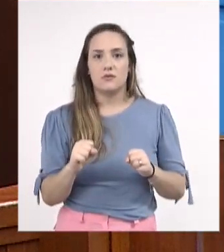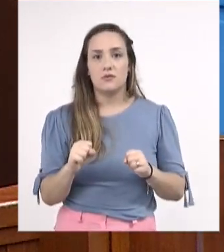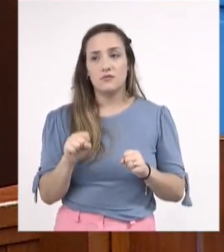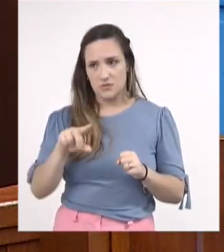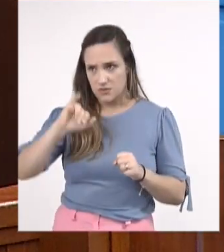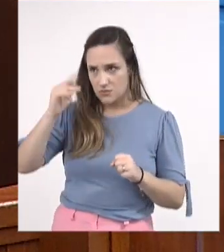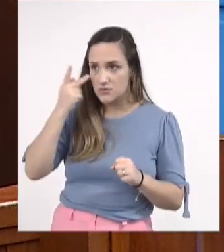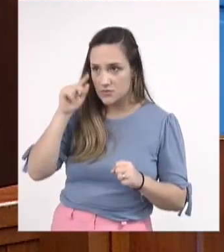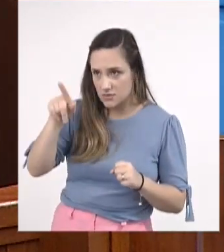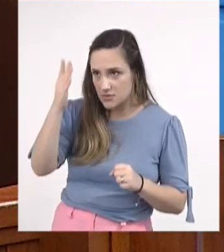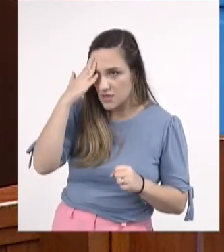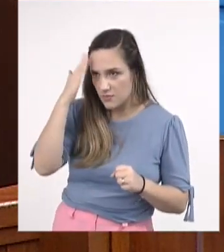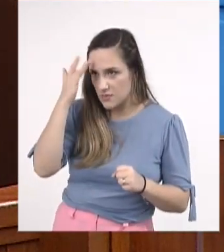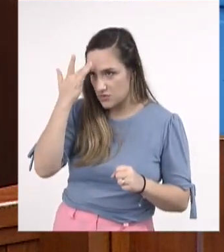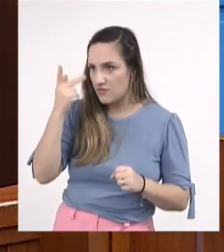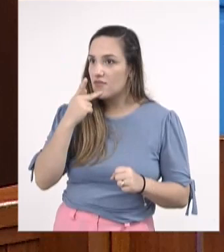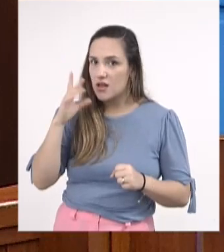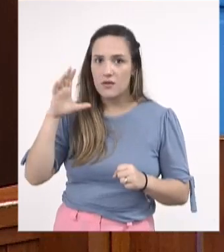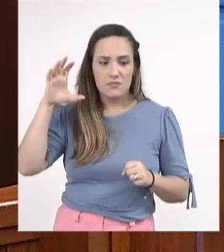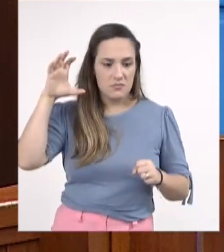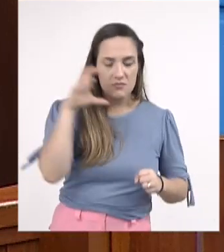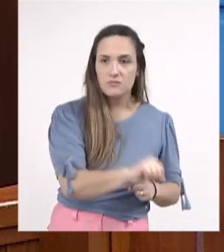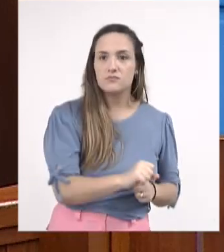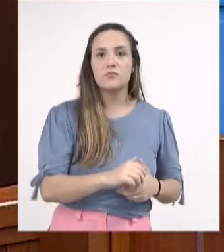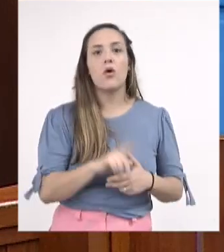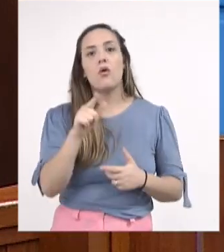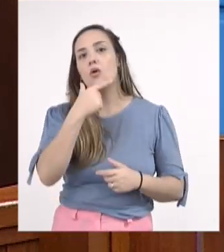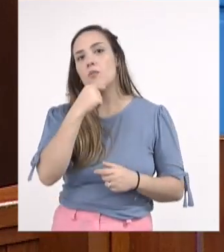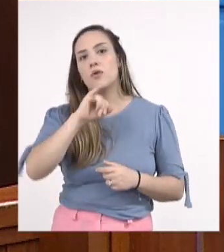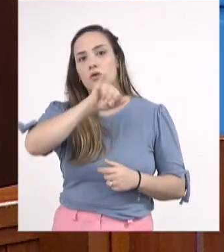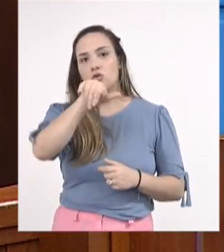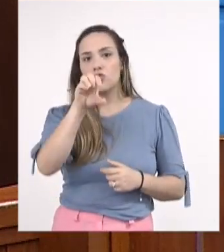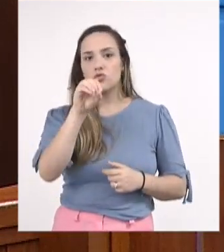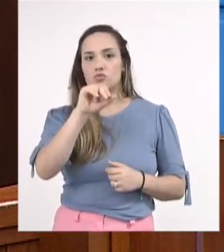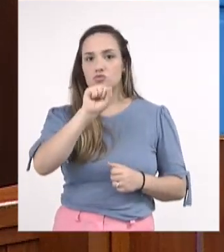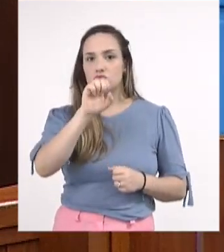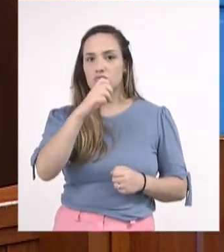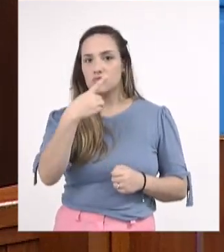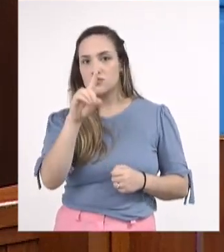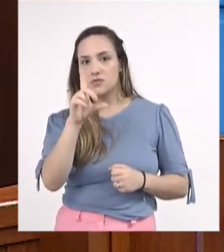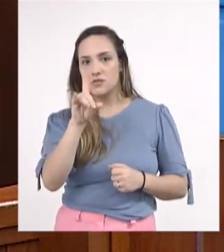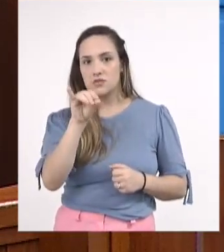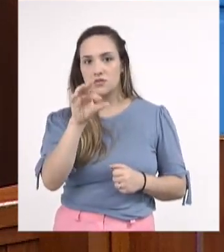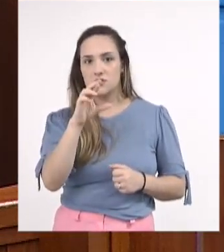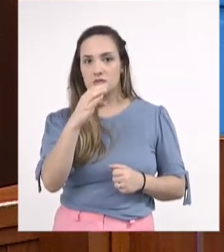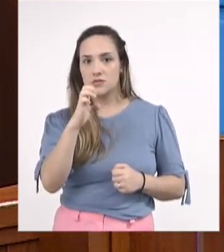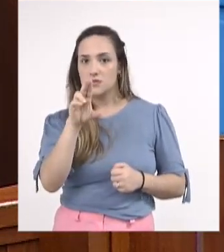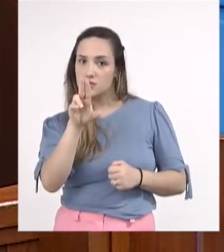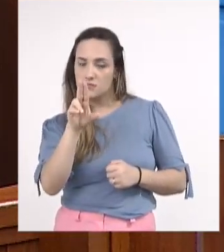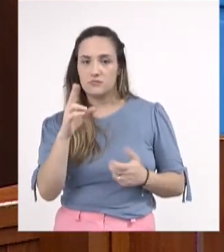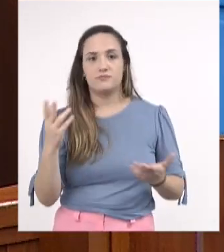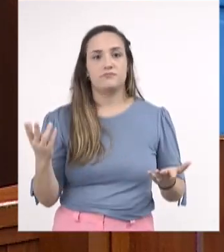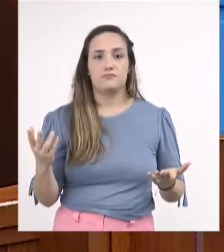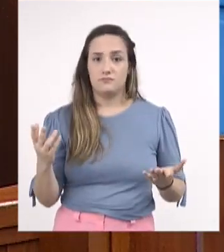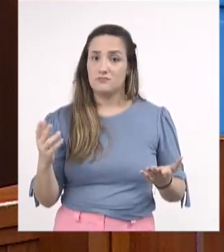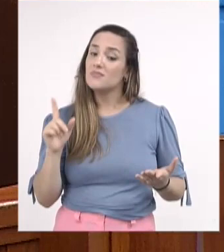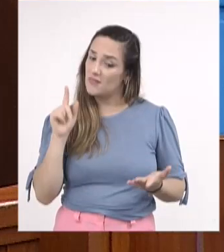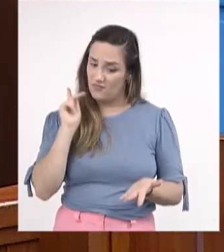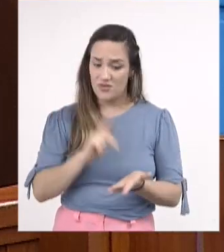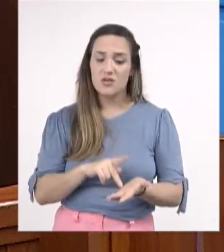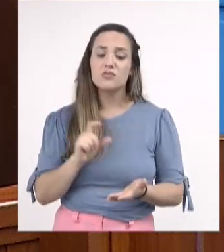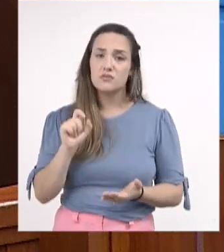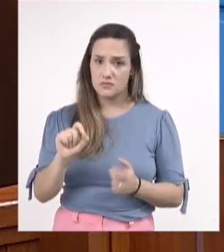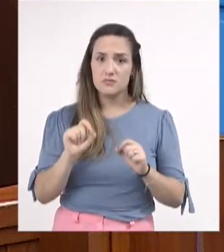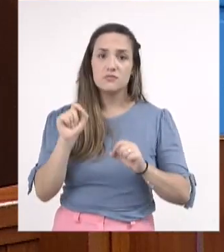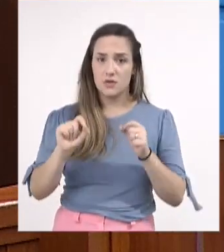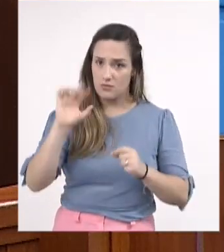João do José Dirceu líder da esquerda brasileira é exatamente isso que estão fazendo